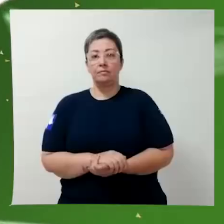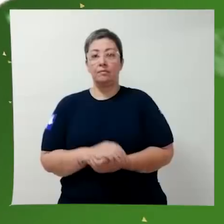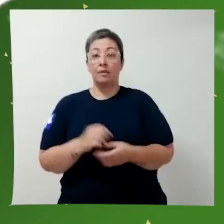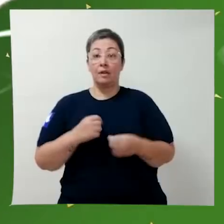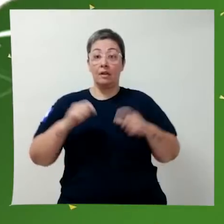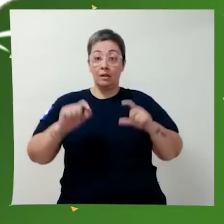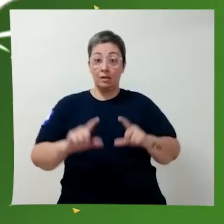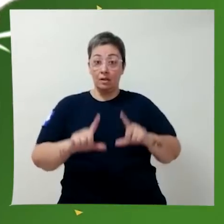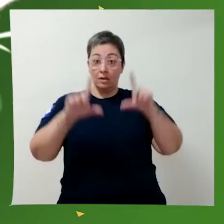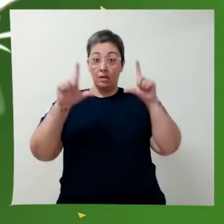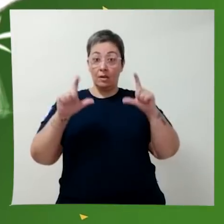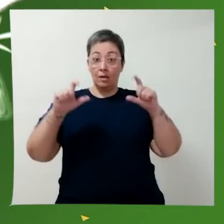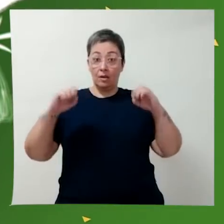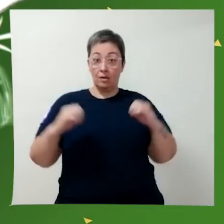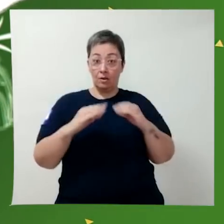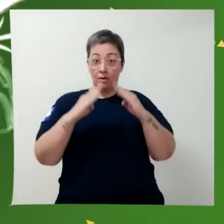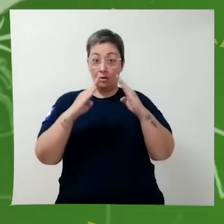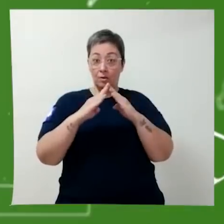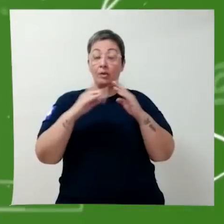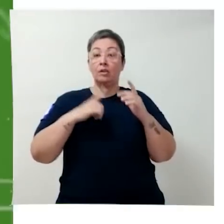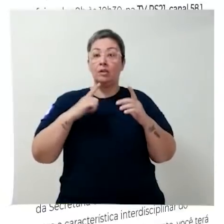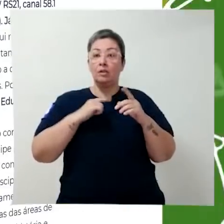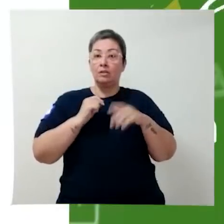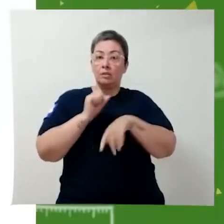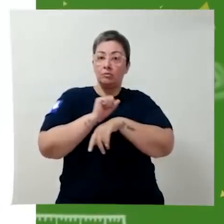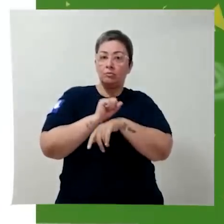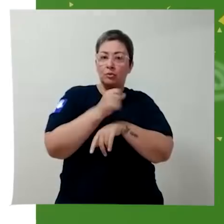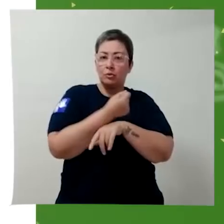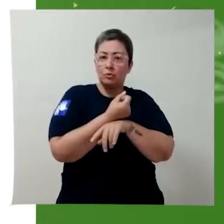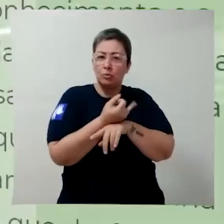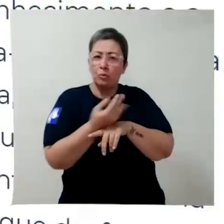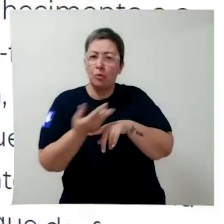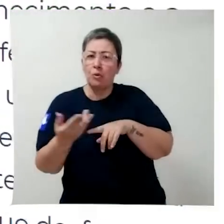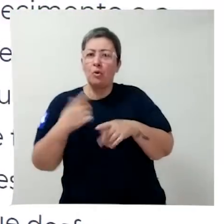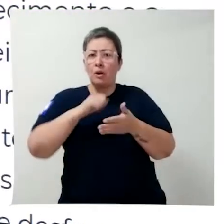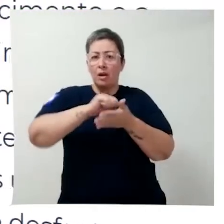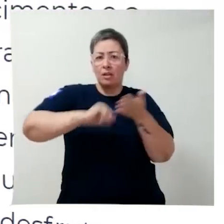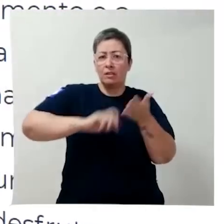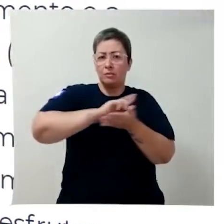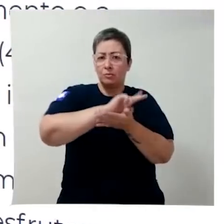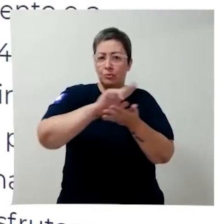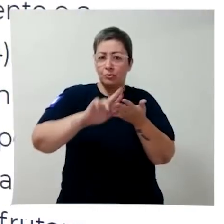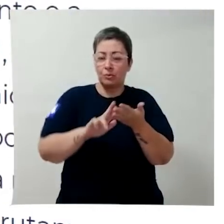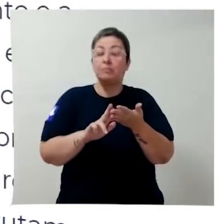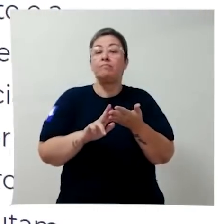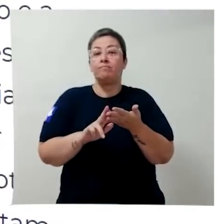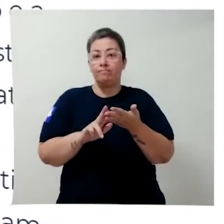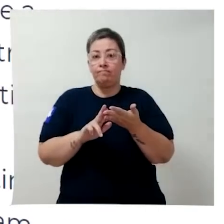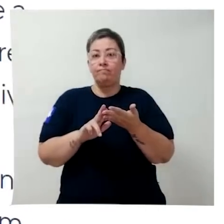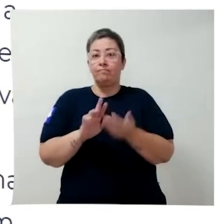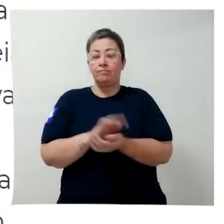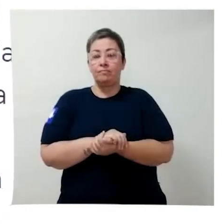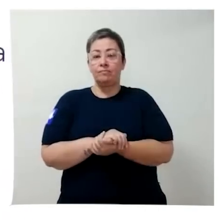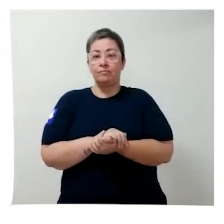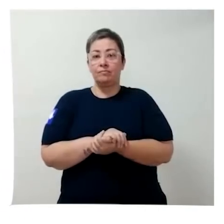A página do programa Saberes em Casa está te aguardando com muitas atividades.